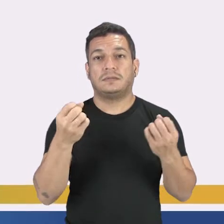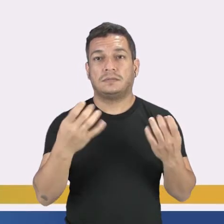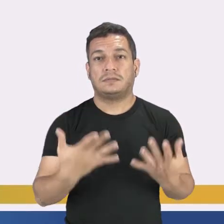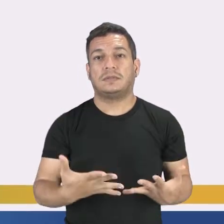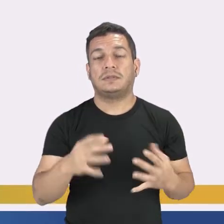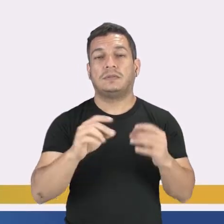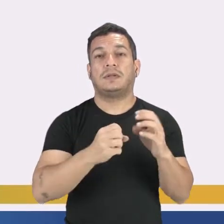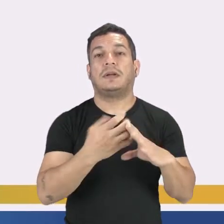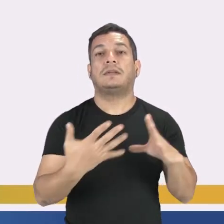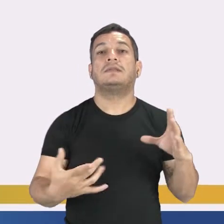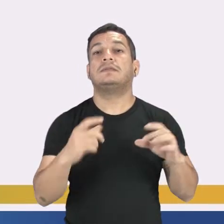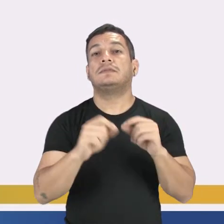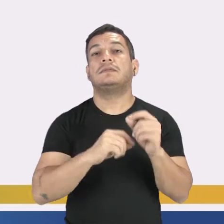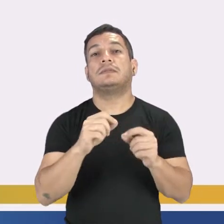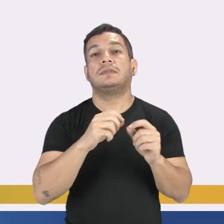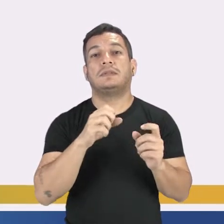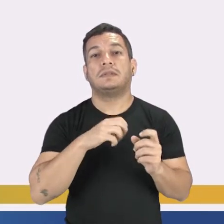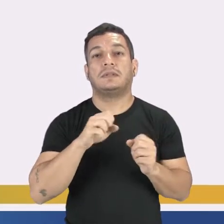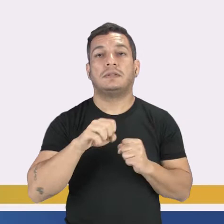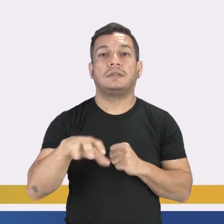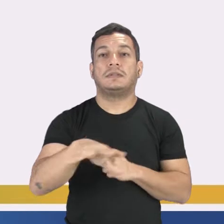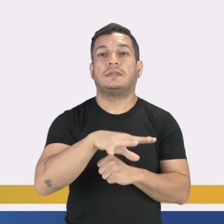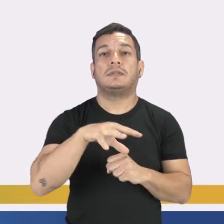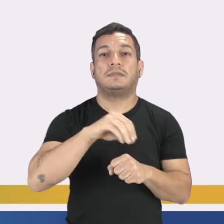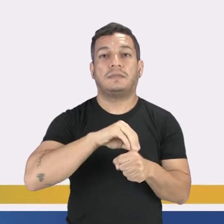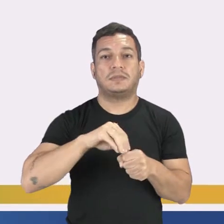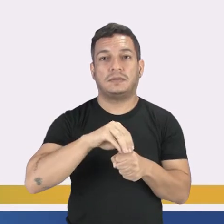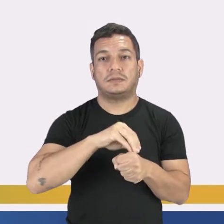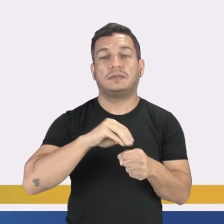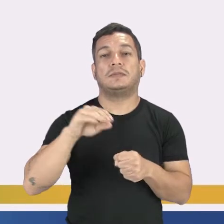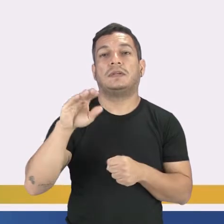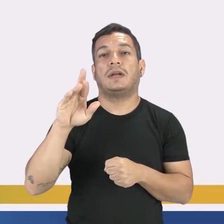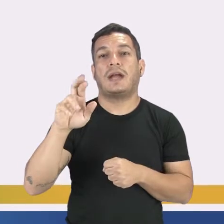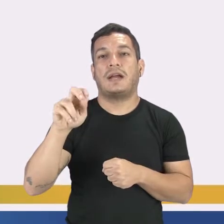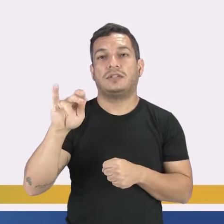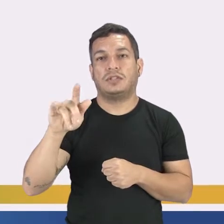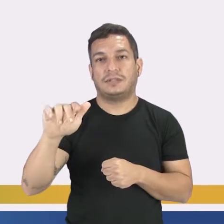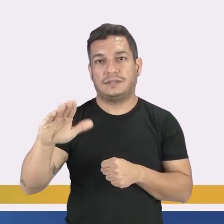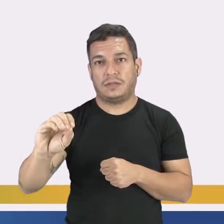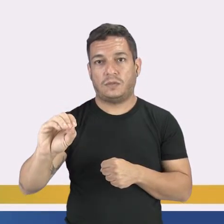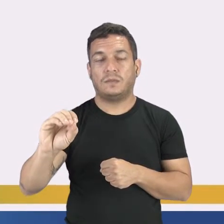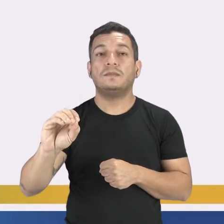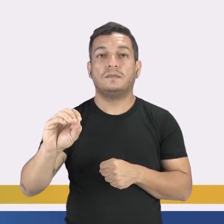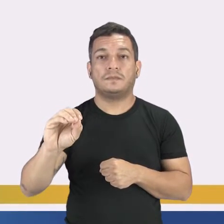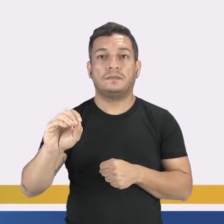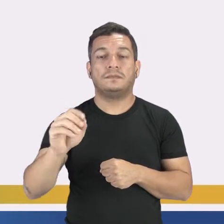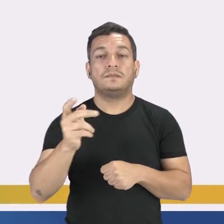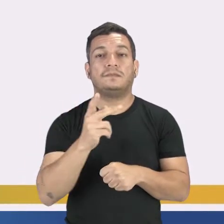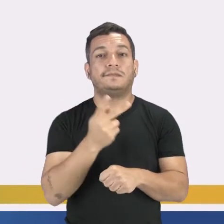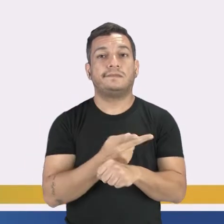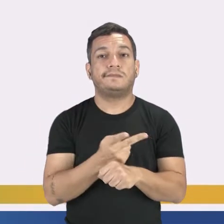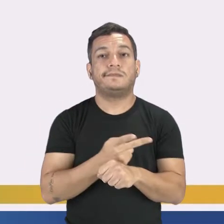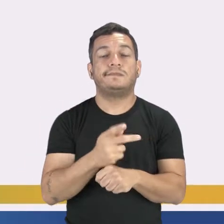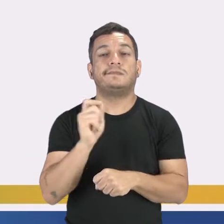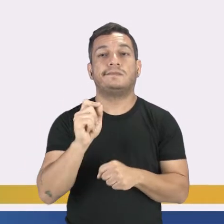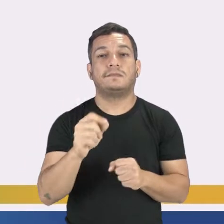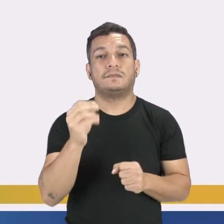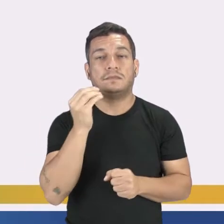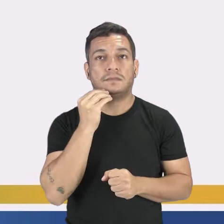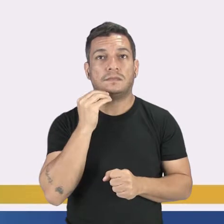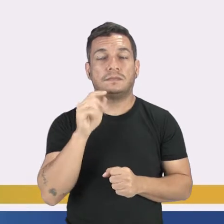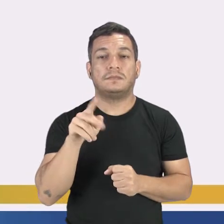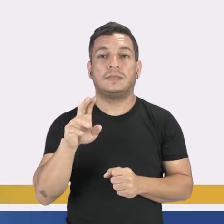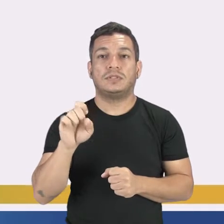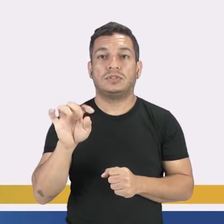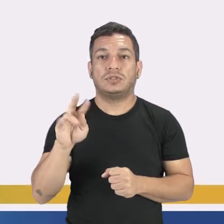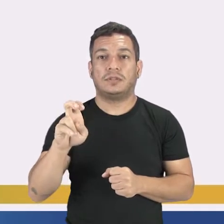se caracterizam por emitir partículas radioativas, ou seja, está emitindo radiação, numa busca constante para se tornarem mais